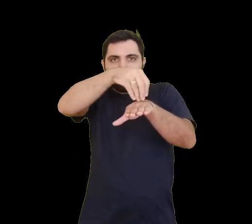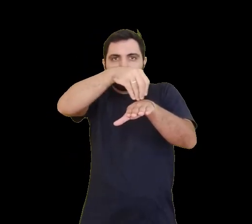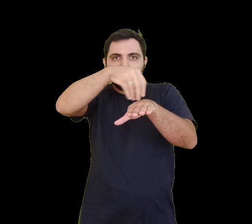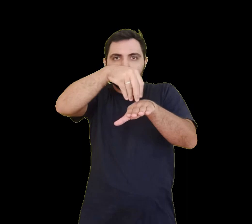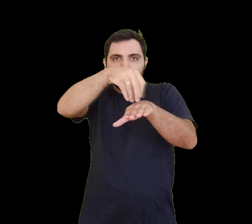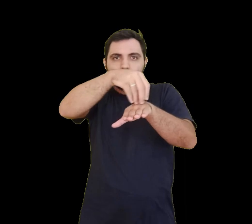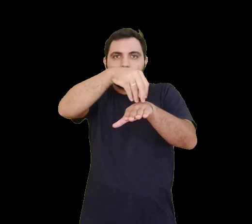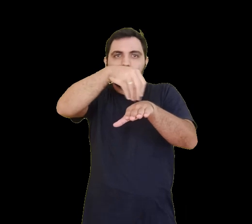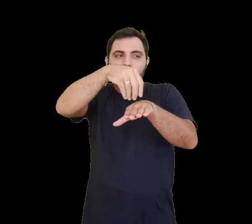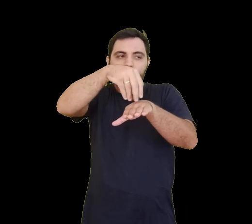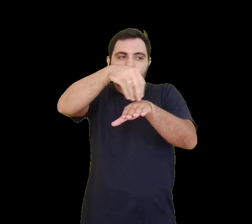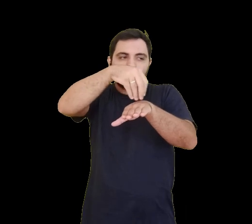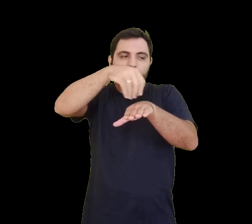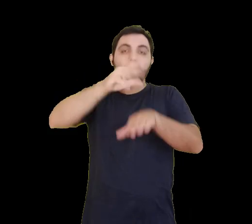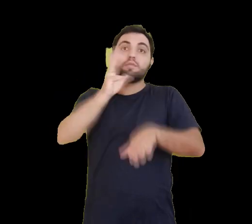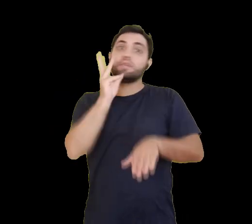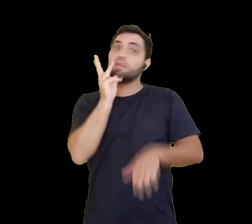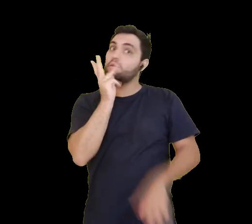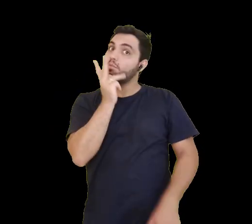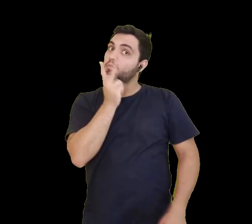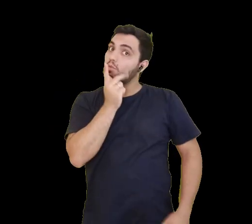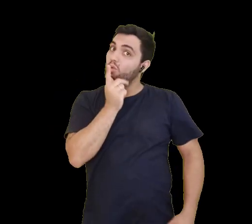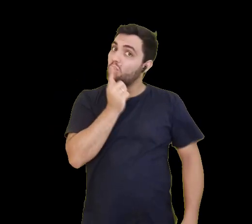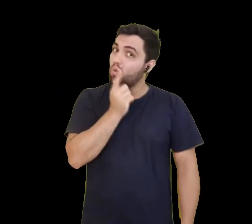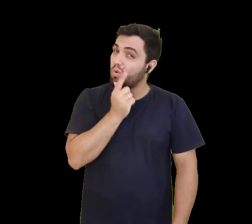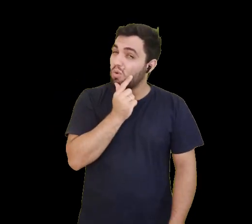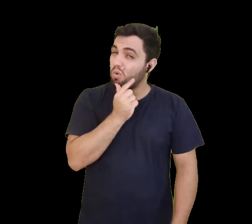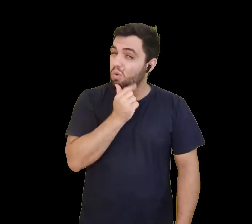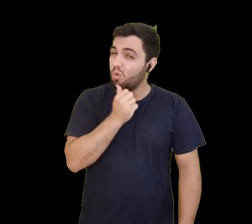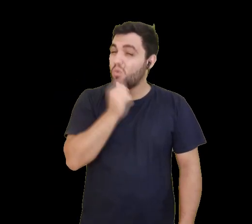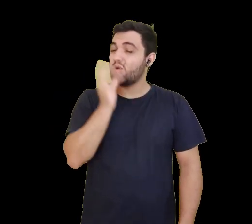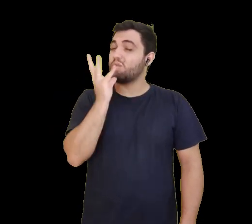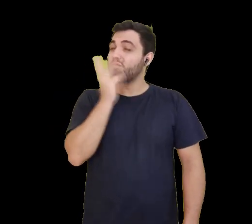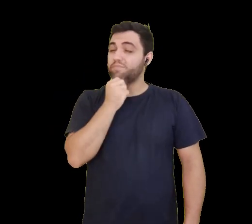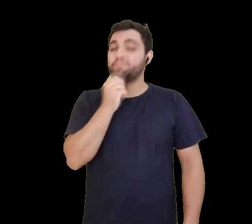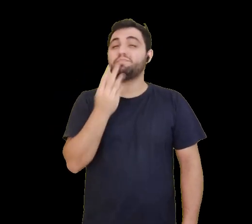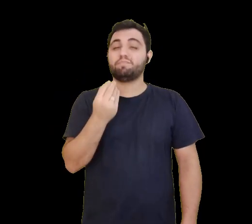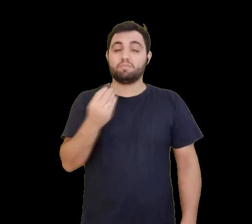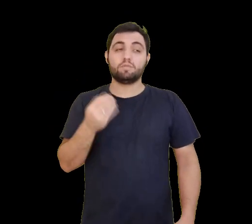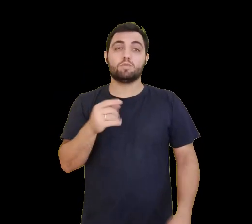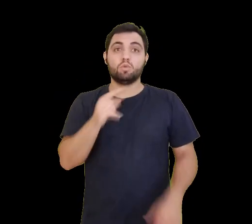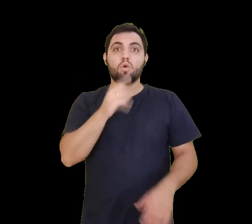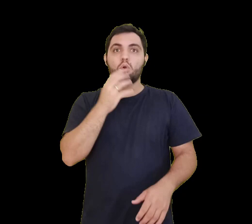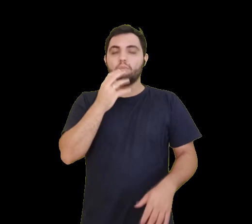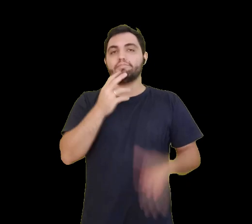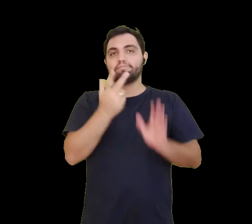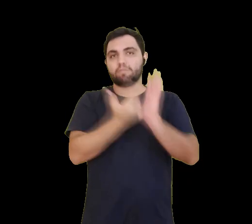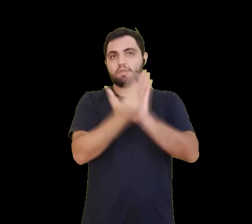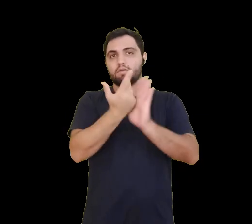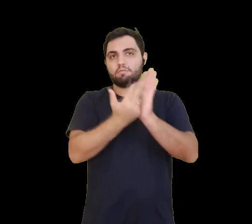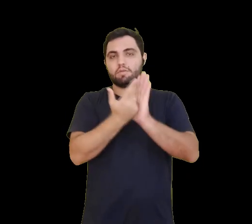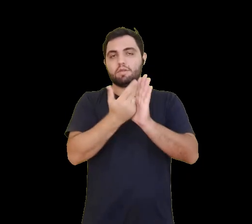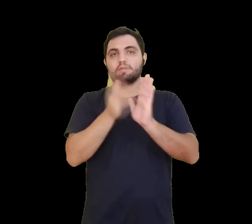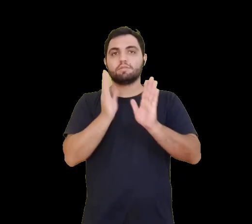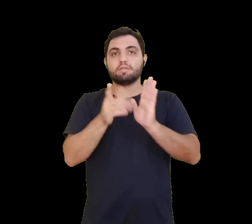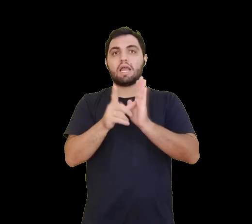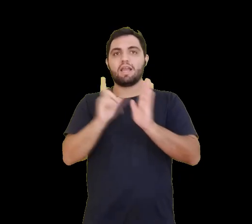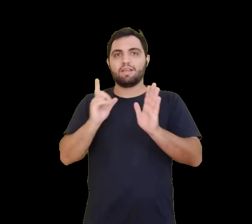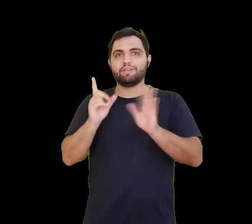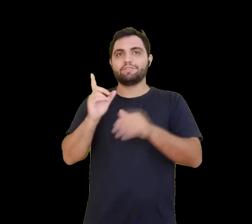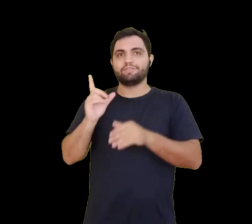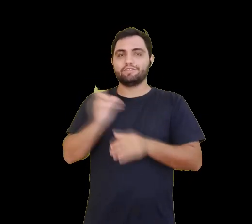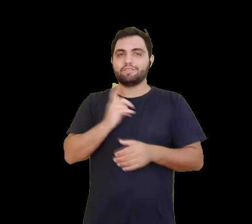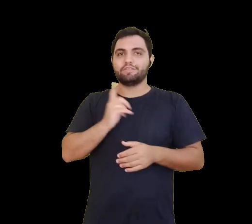Bom, isso vai demorar muito tempo. No caso desse gatinho que eu já imprimi